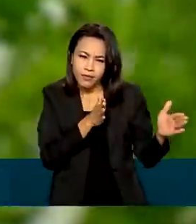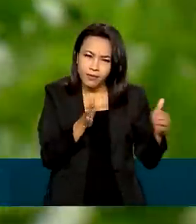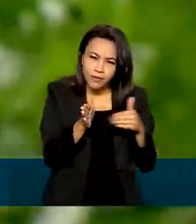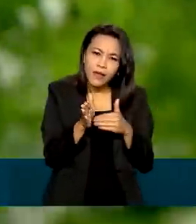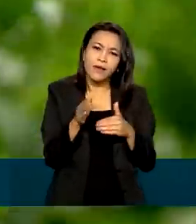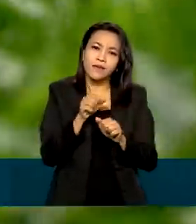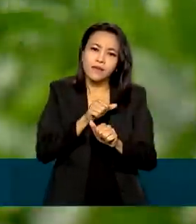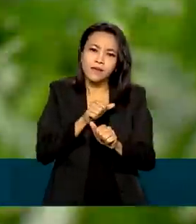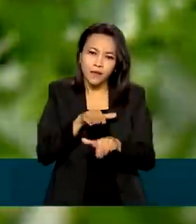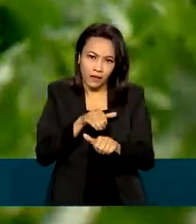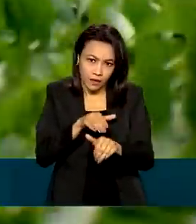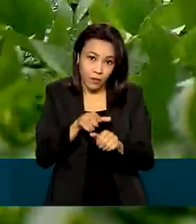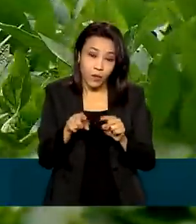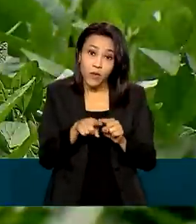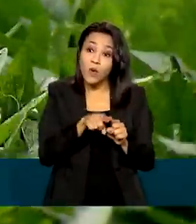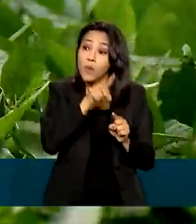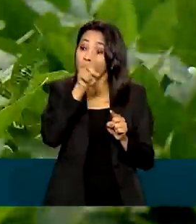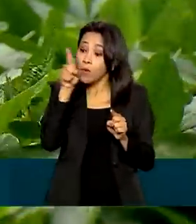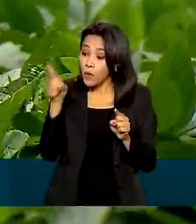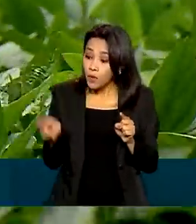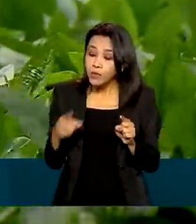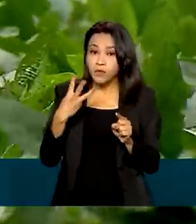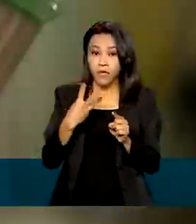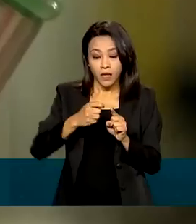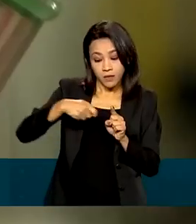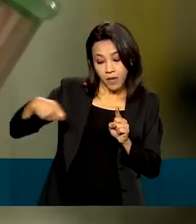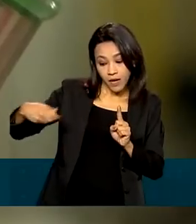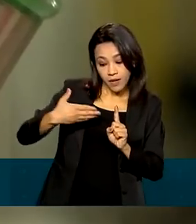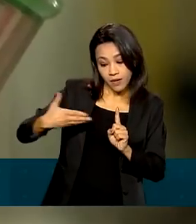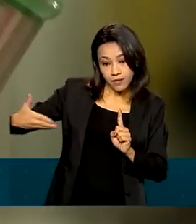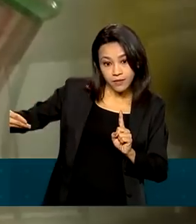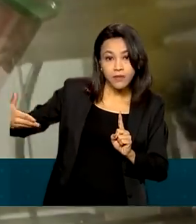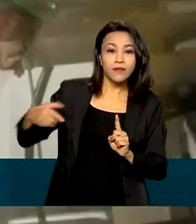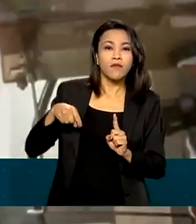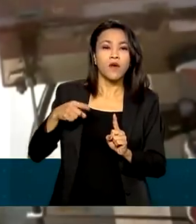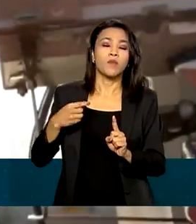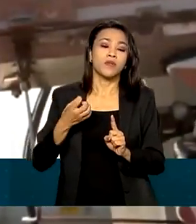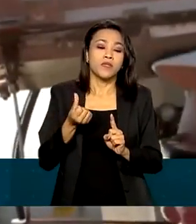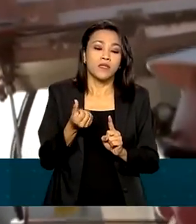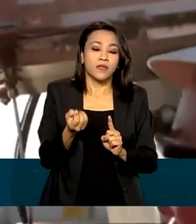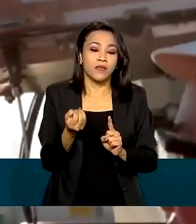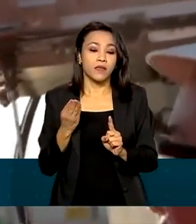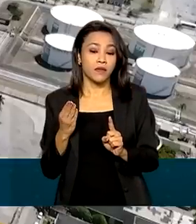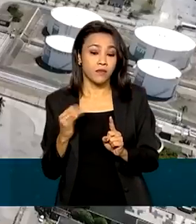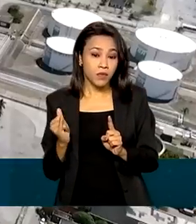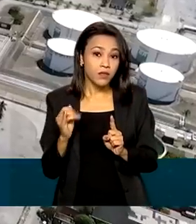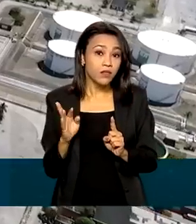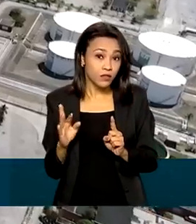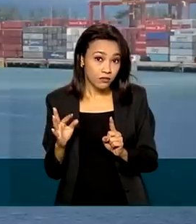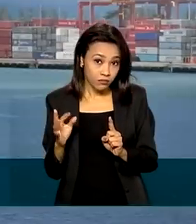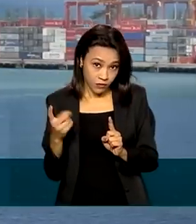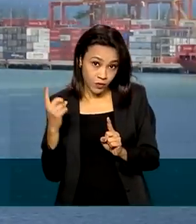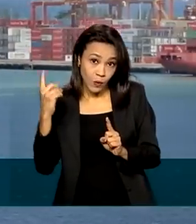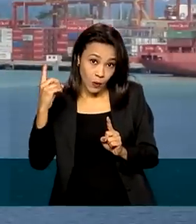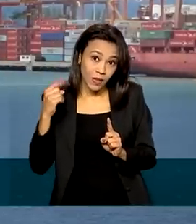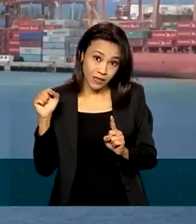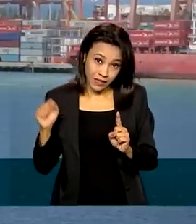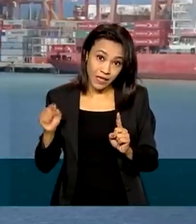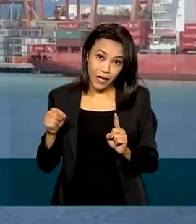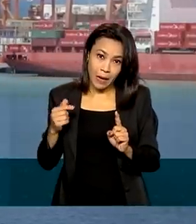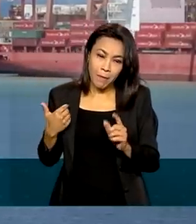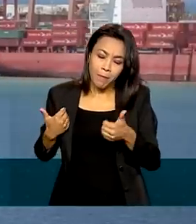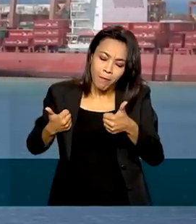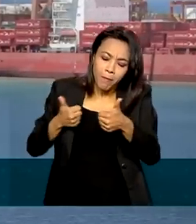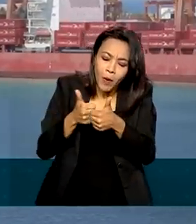pequena projeção para o próximo trimestre, chegaremos a um valor em torno de 60 bilhões de dólares, muito próximo do resultado